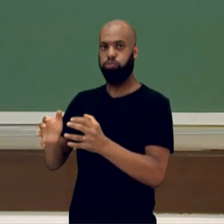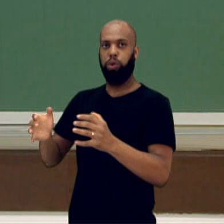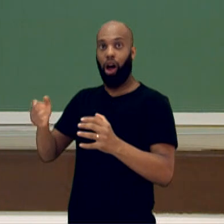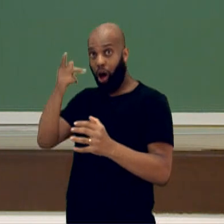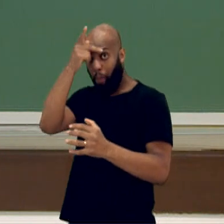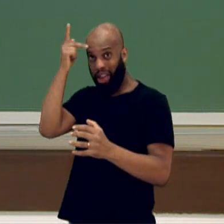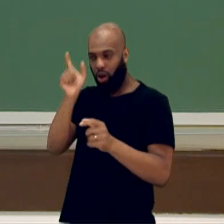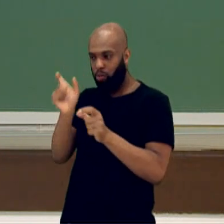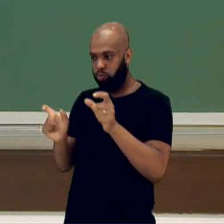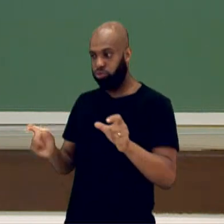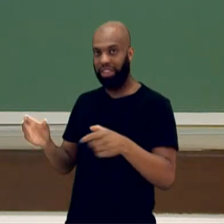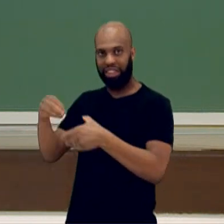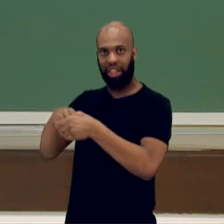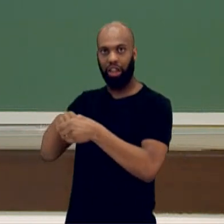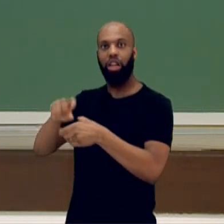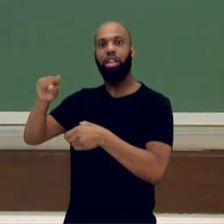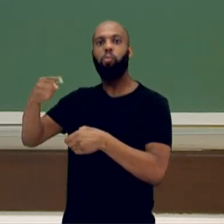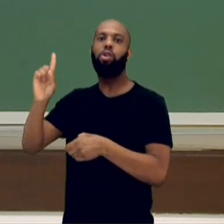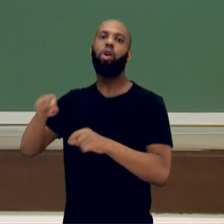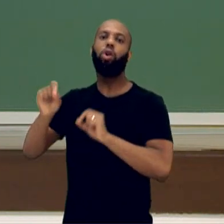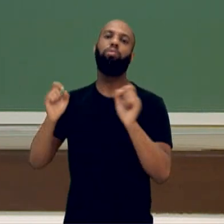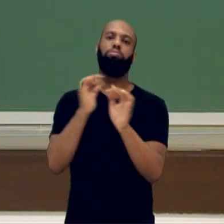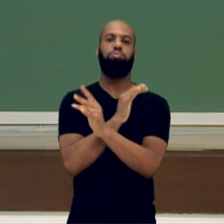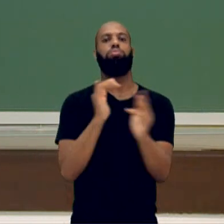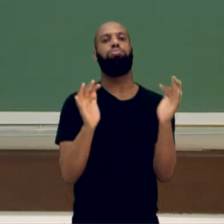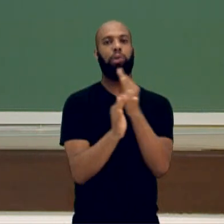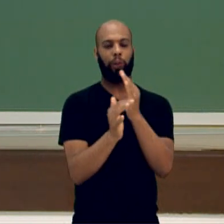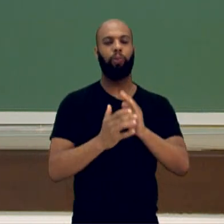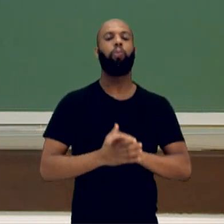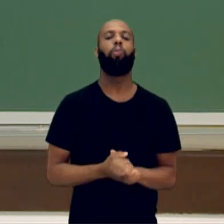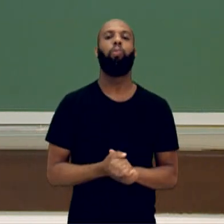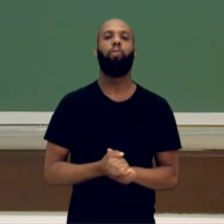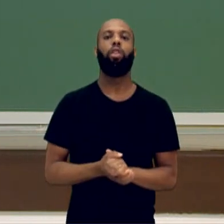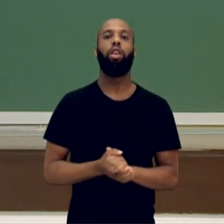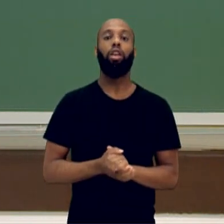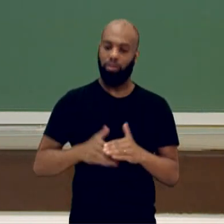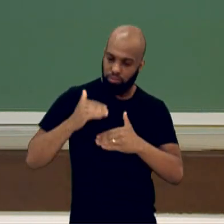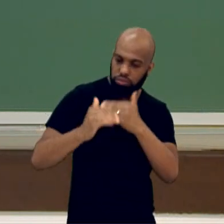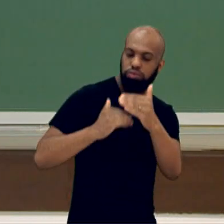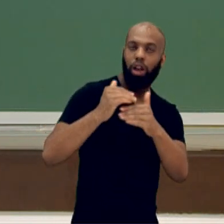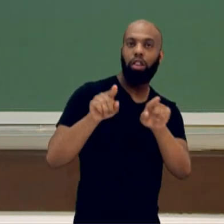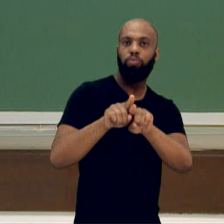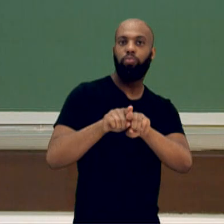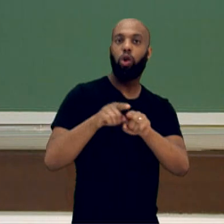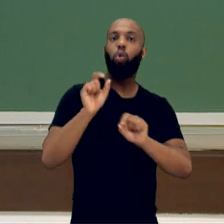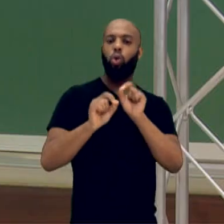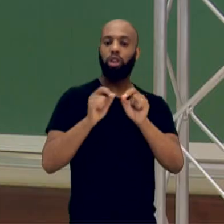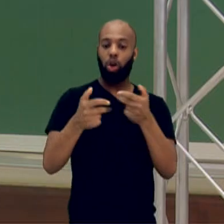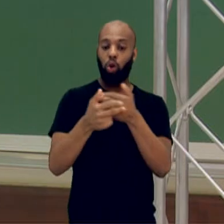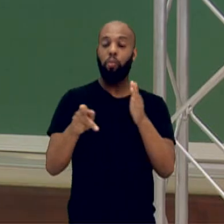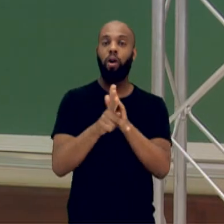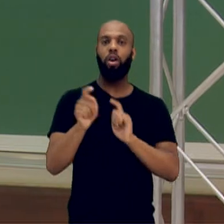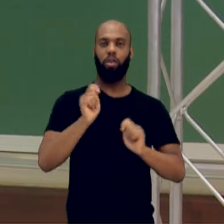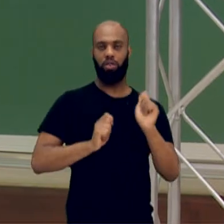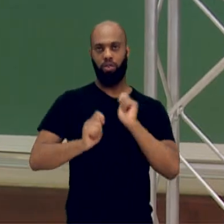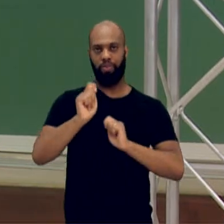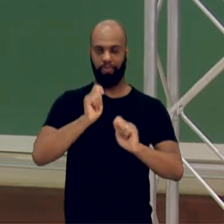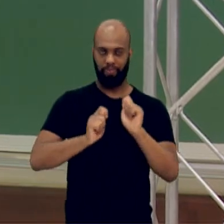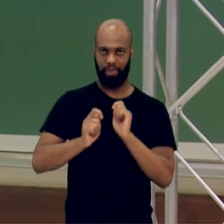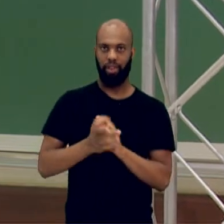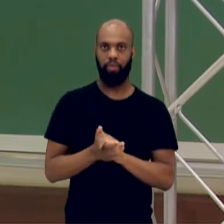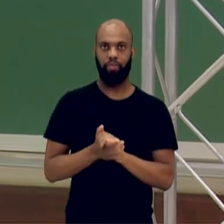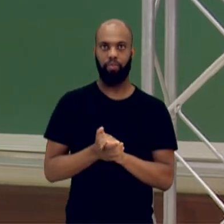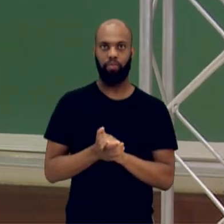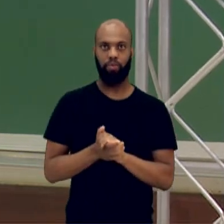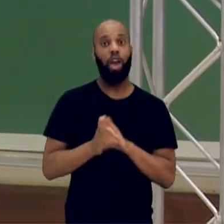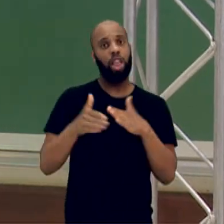gente depois vai caracterizar como centros urbanos, né? Desenvolvendo ali atividades econômicas. Então, se eu